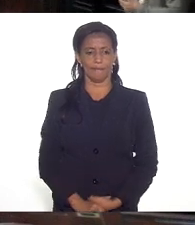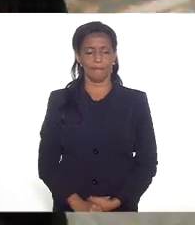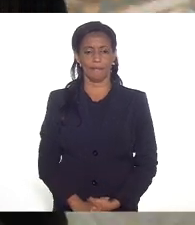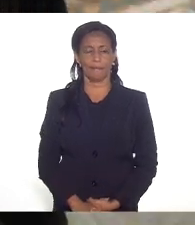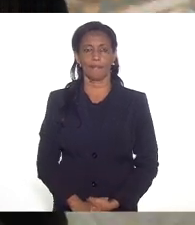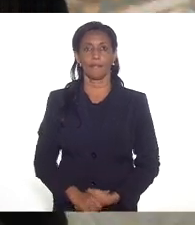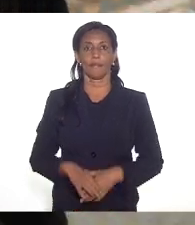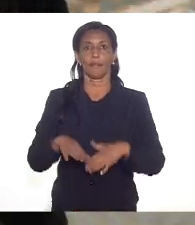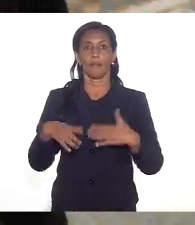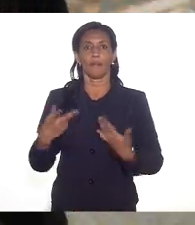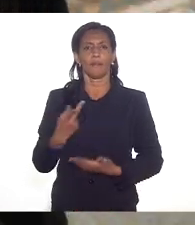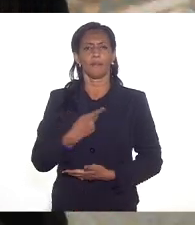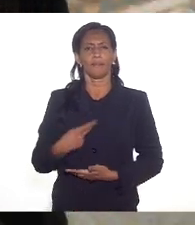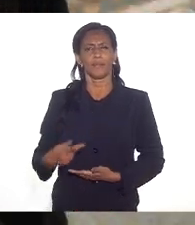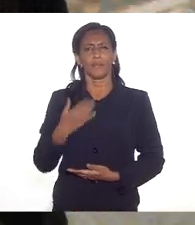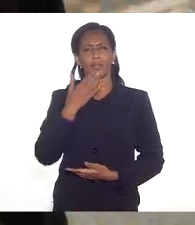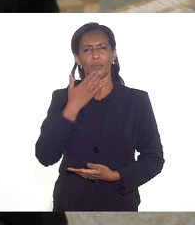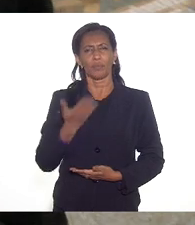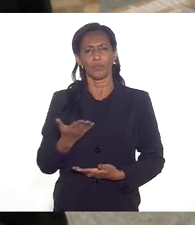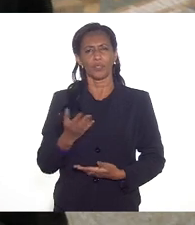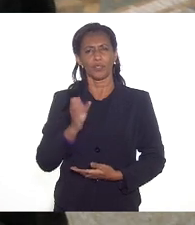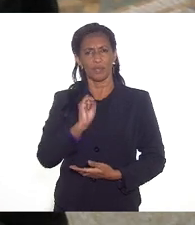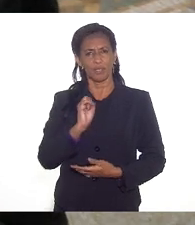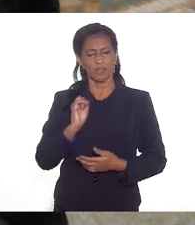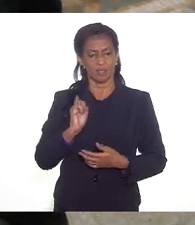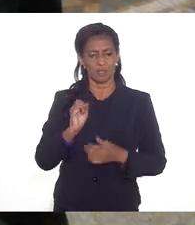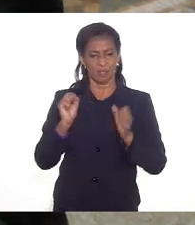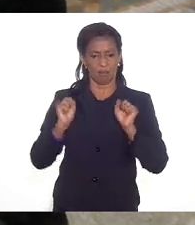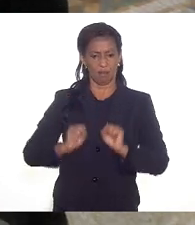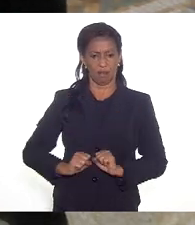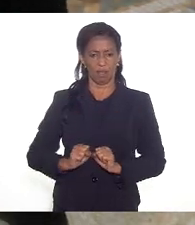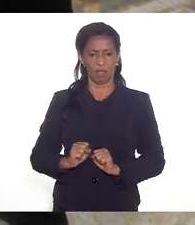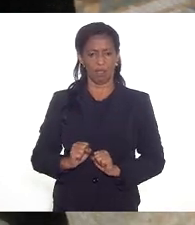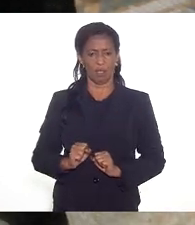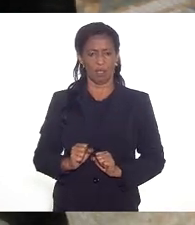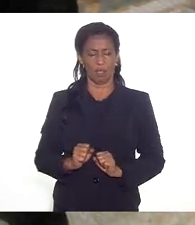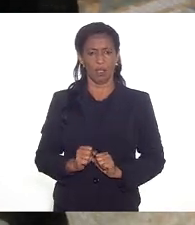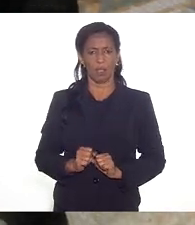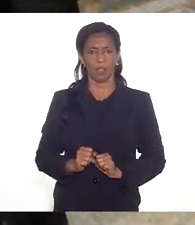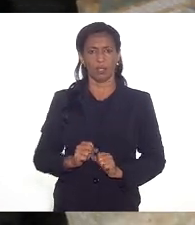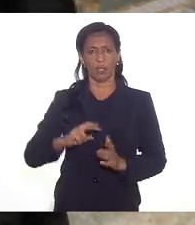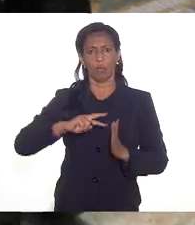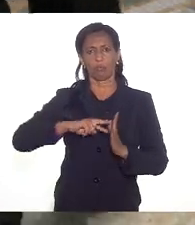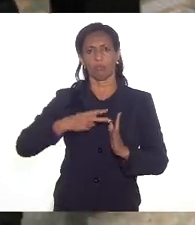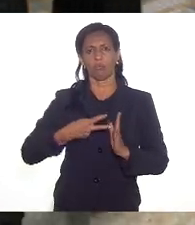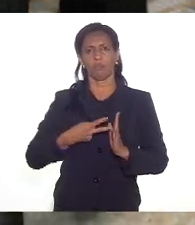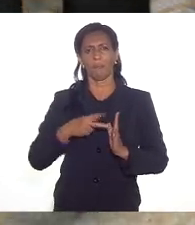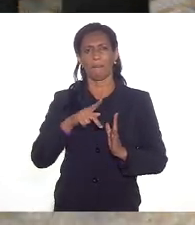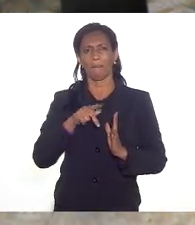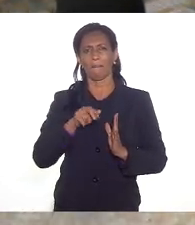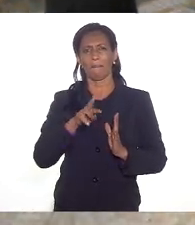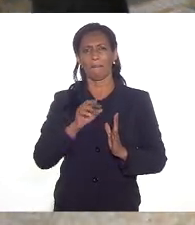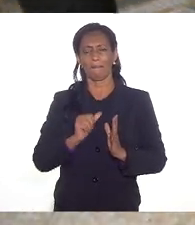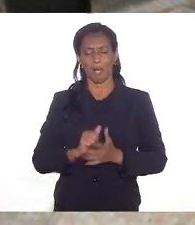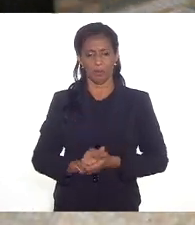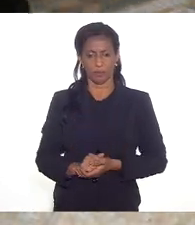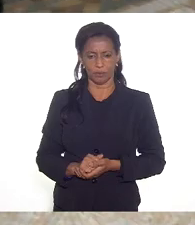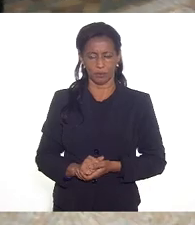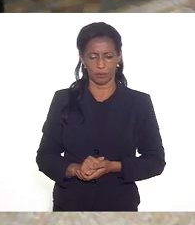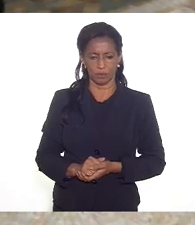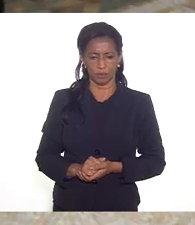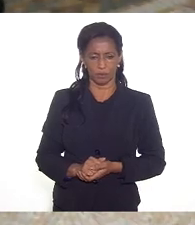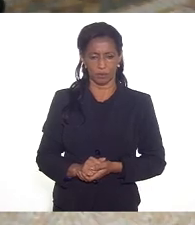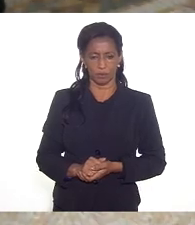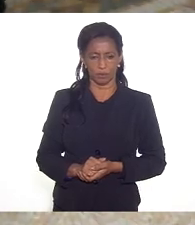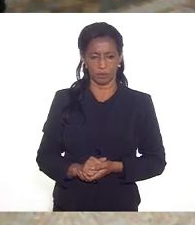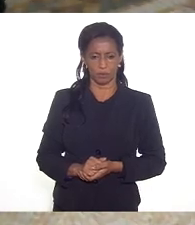e o seu presente eu vou pedir a vossa excelência se possível uma pequena invenção de pau e não é para